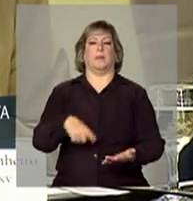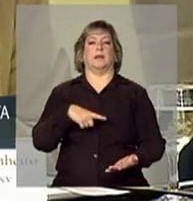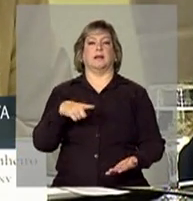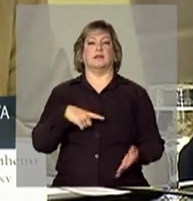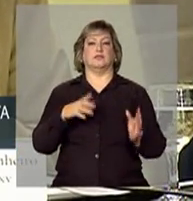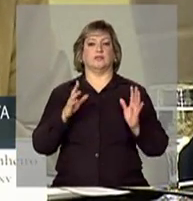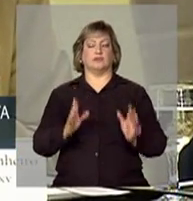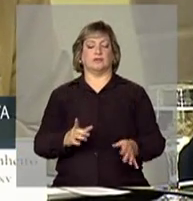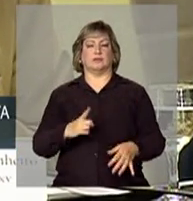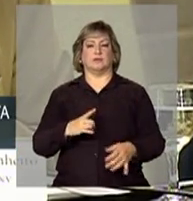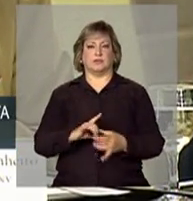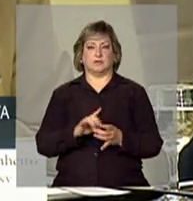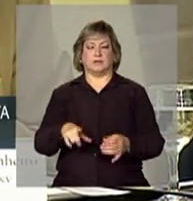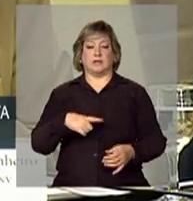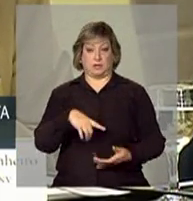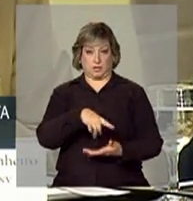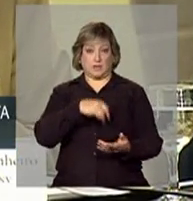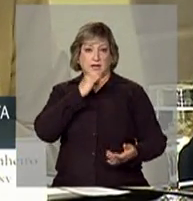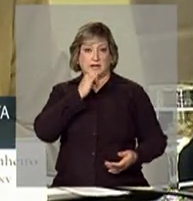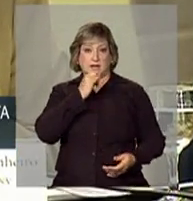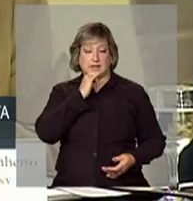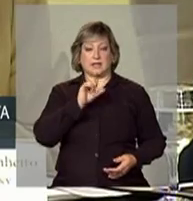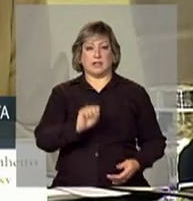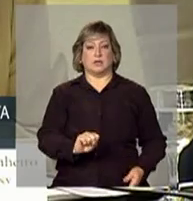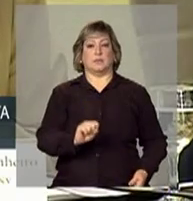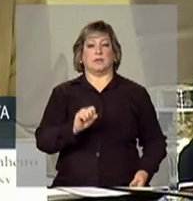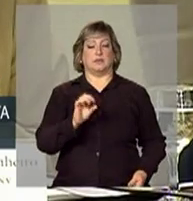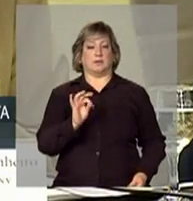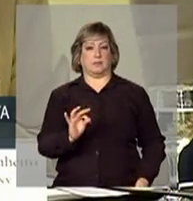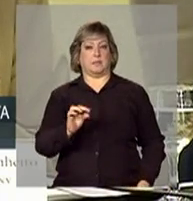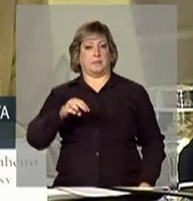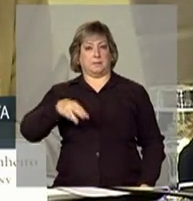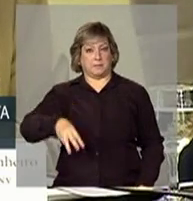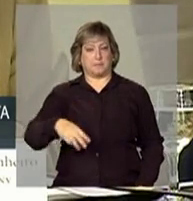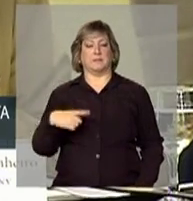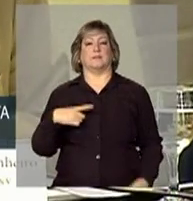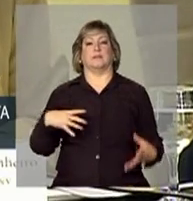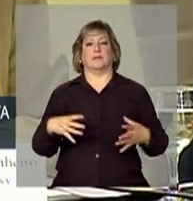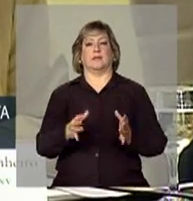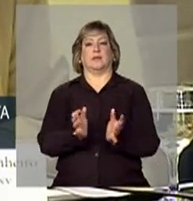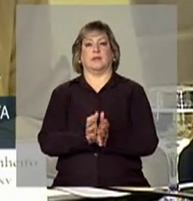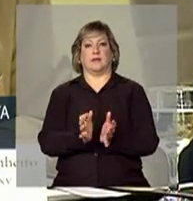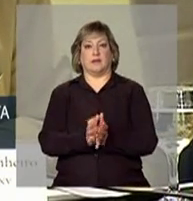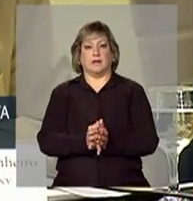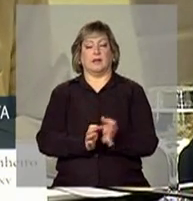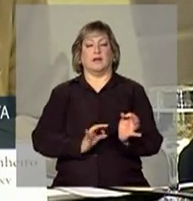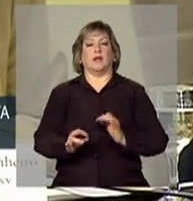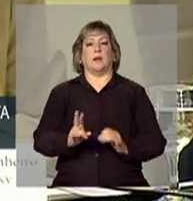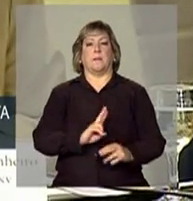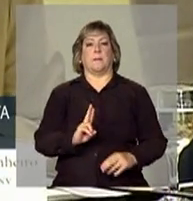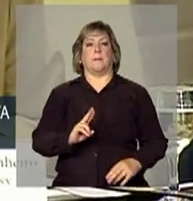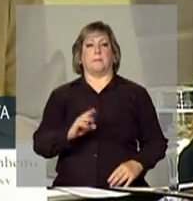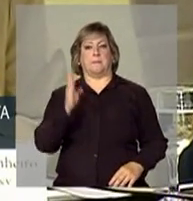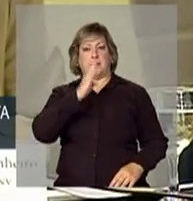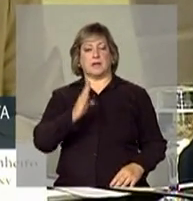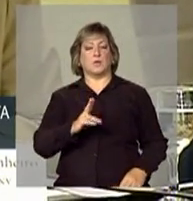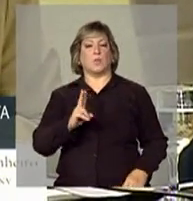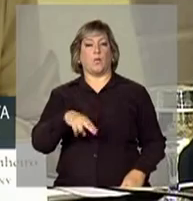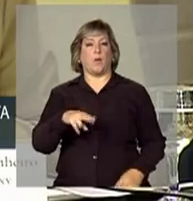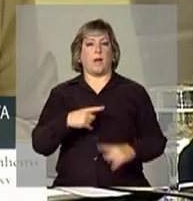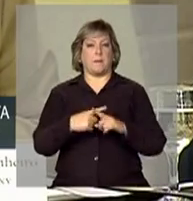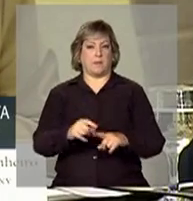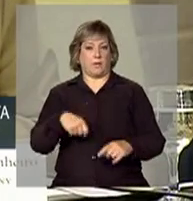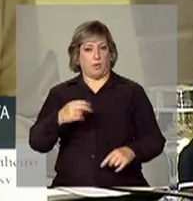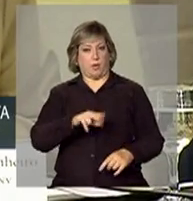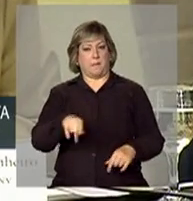disponíveis, por exemplo, os do Superior Tribunal Militar, utilizado no projeto Brasil Nunca Mais, cuja digitalização deve ser